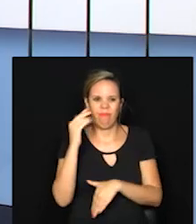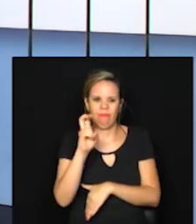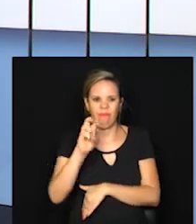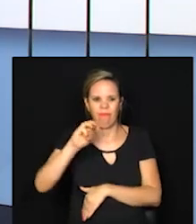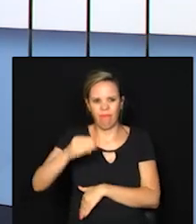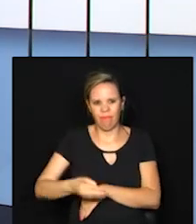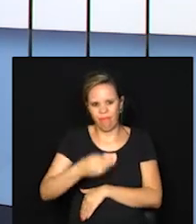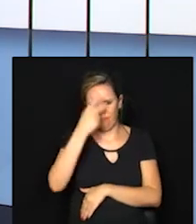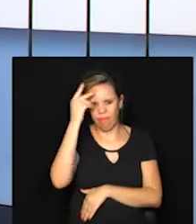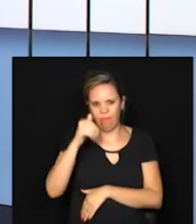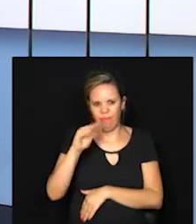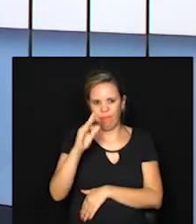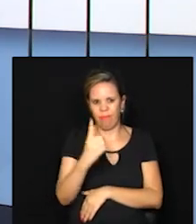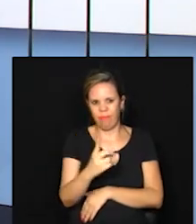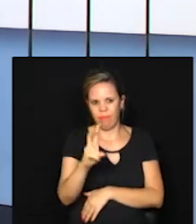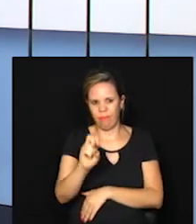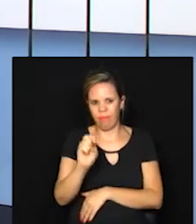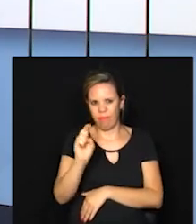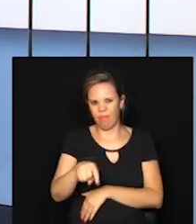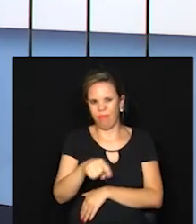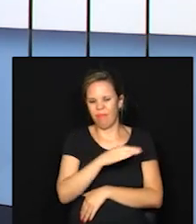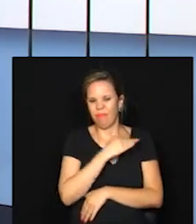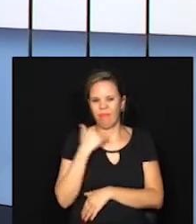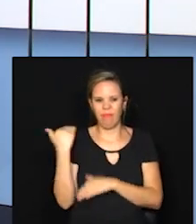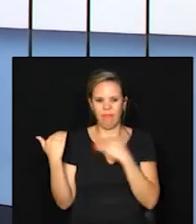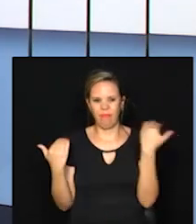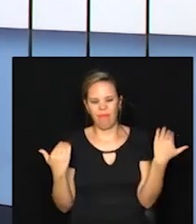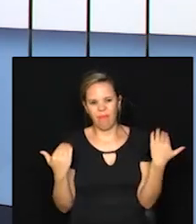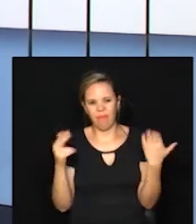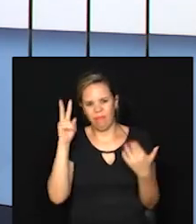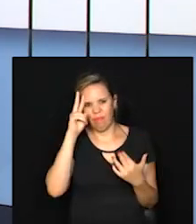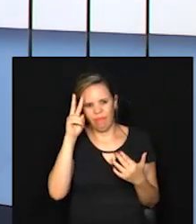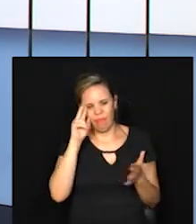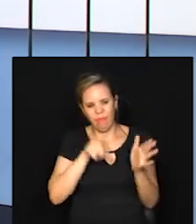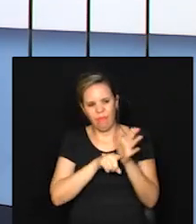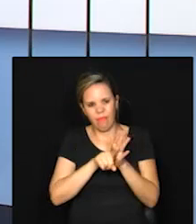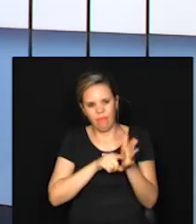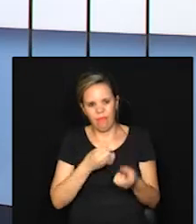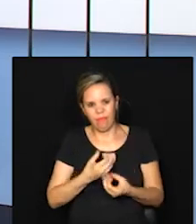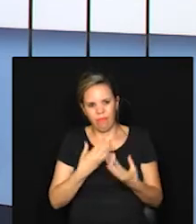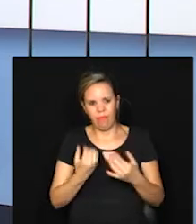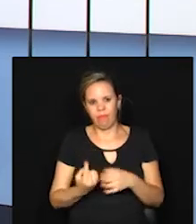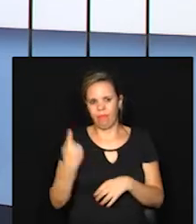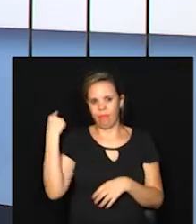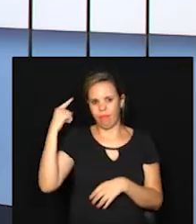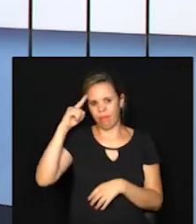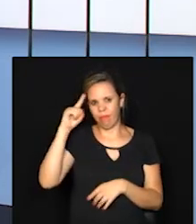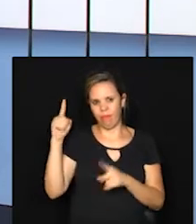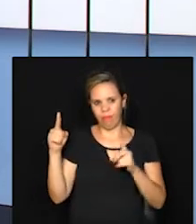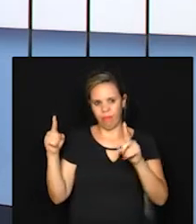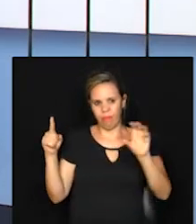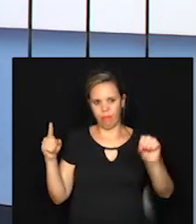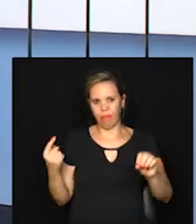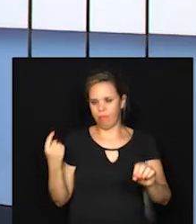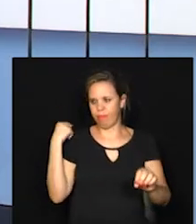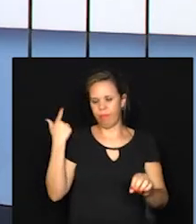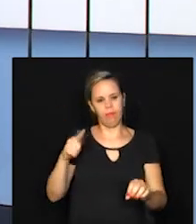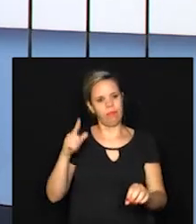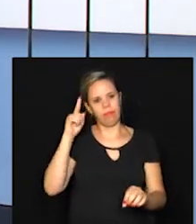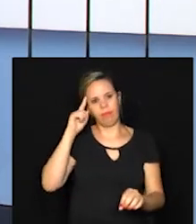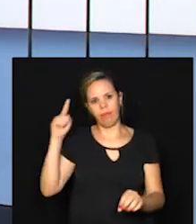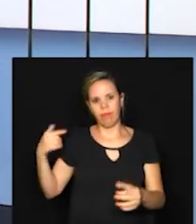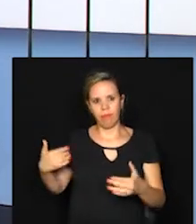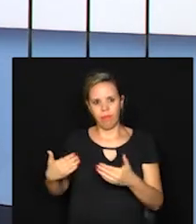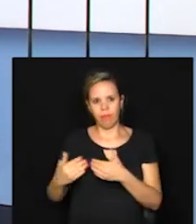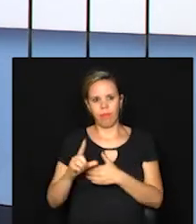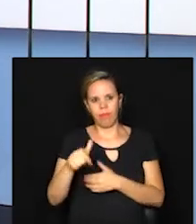de casos e mais de 150 mil mortos. Lembrando que os dados são do último dia 10. A gente não tem dados